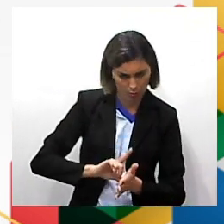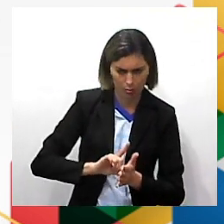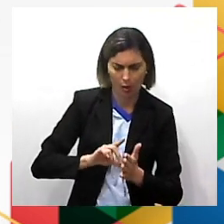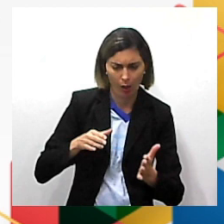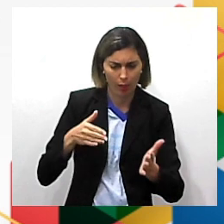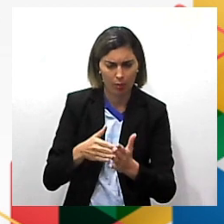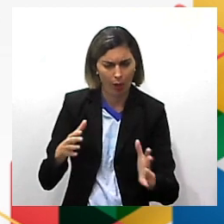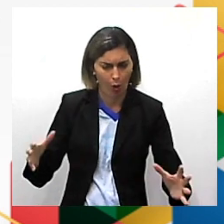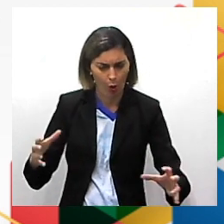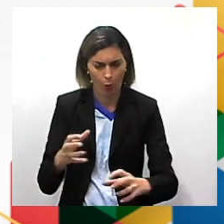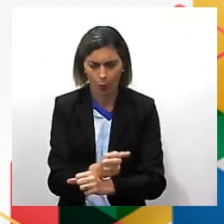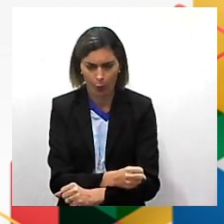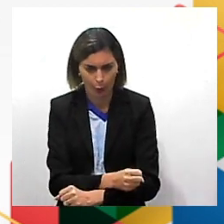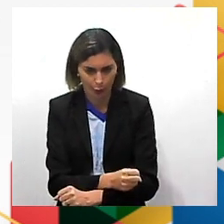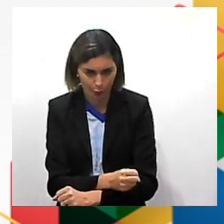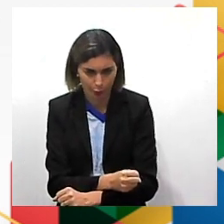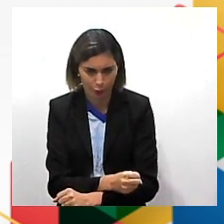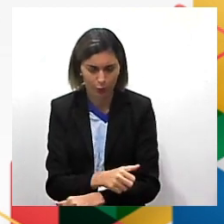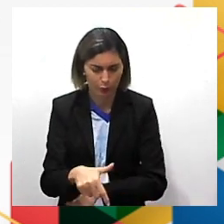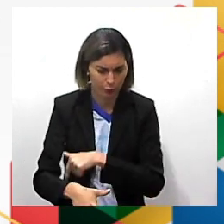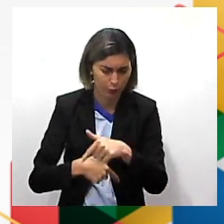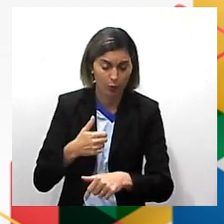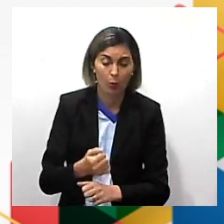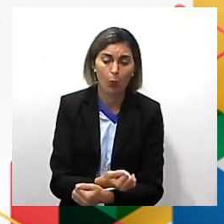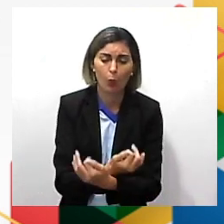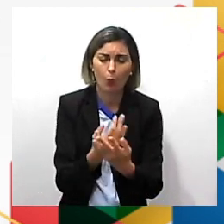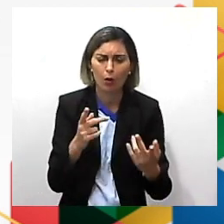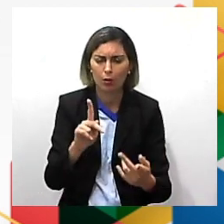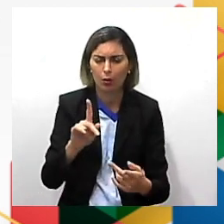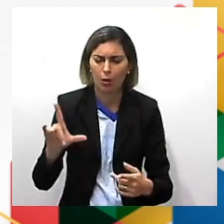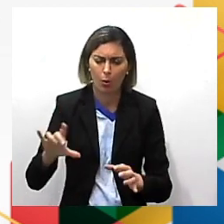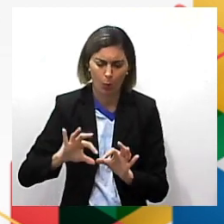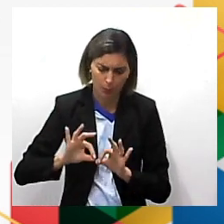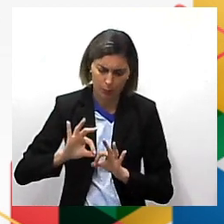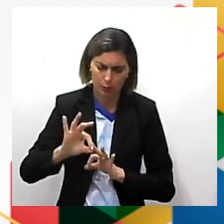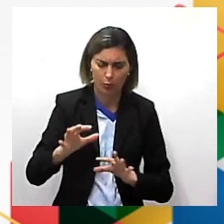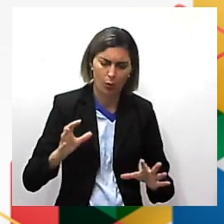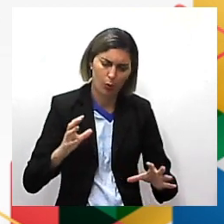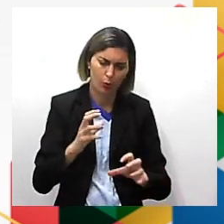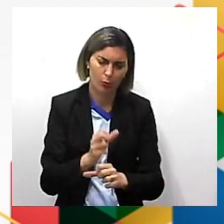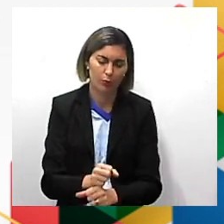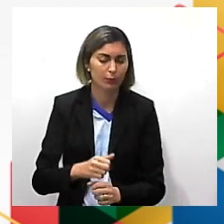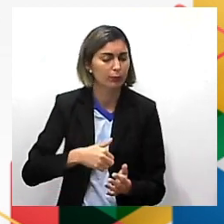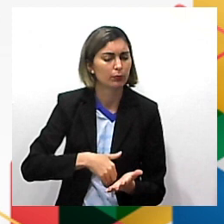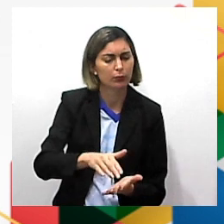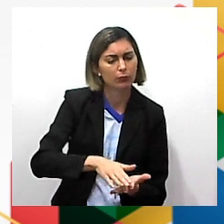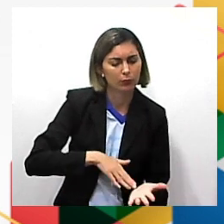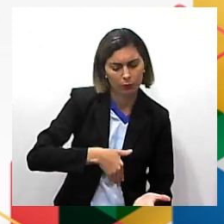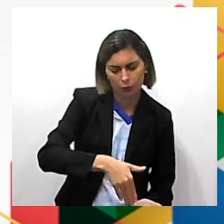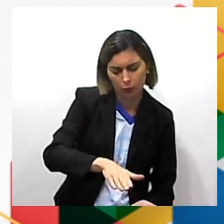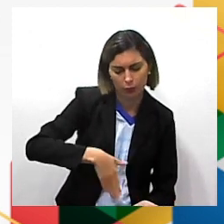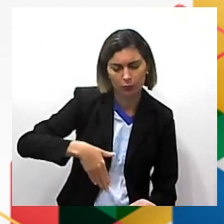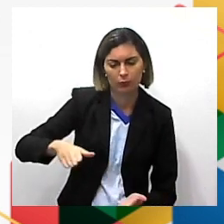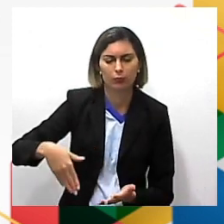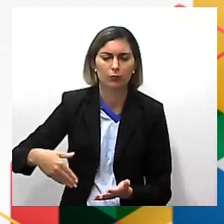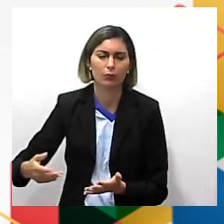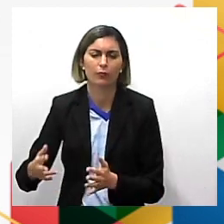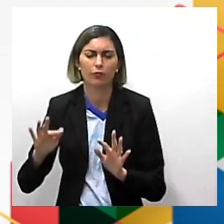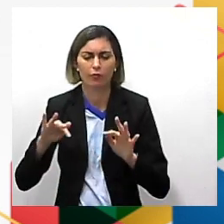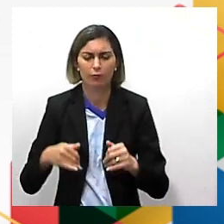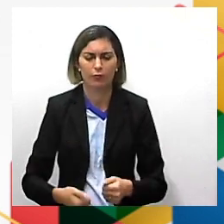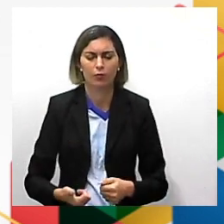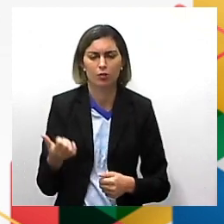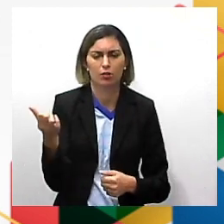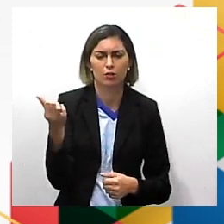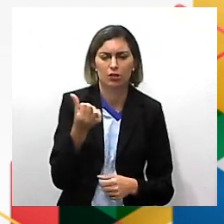até concluir o serviço. Quantos quilômetros no total foram pintados até o final do